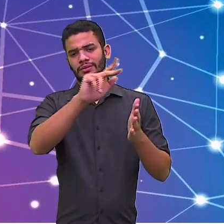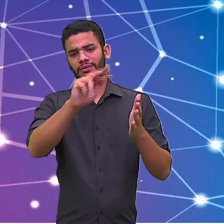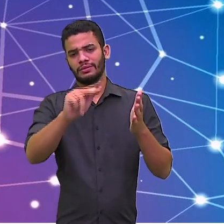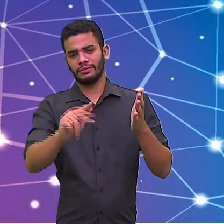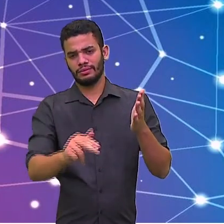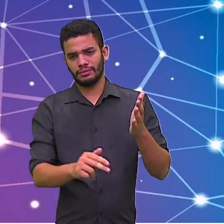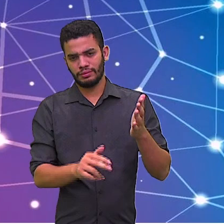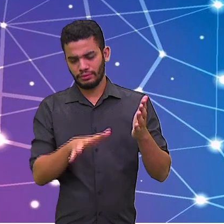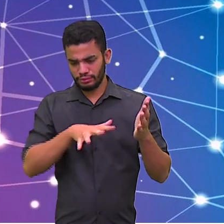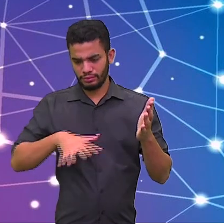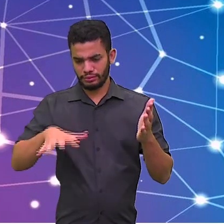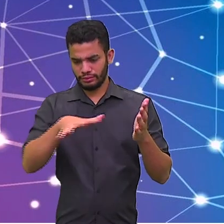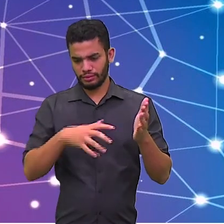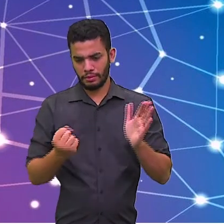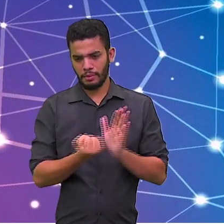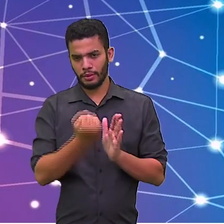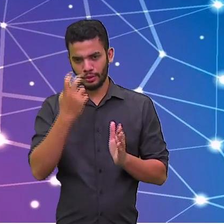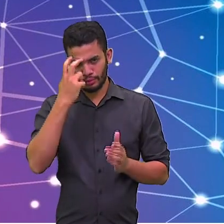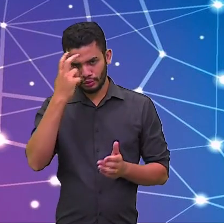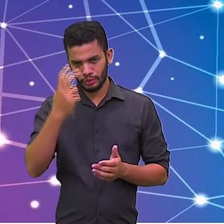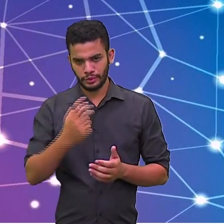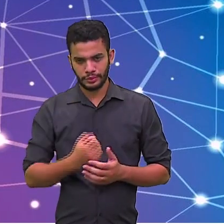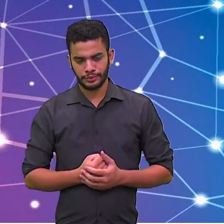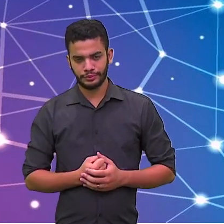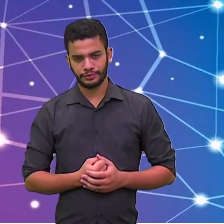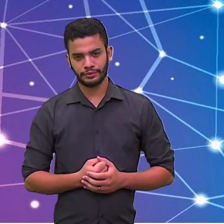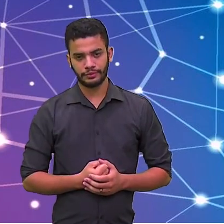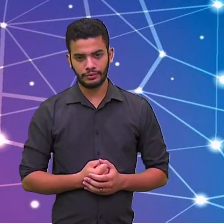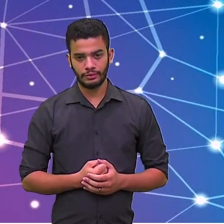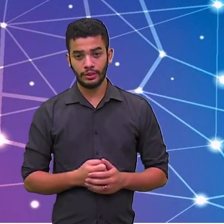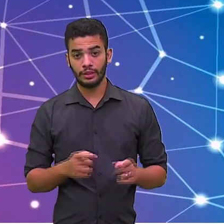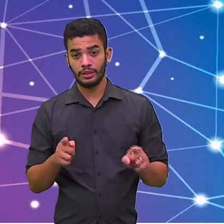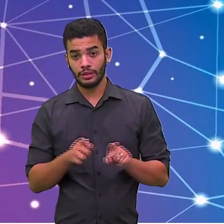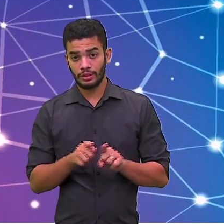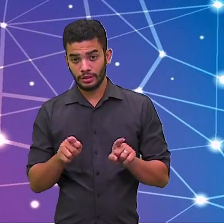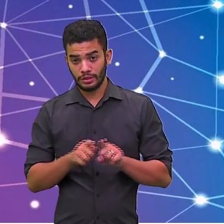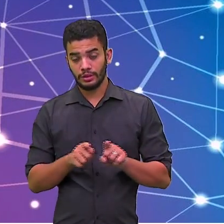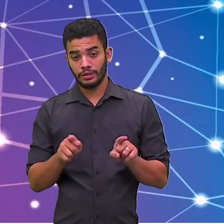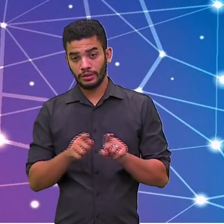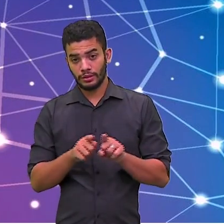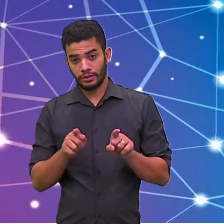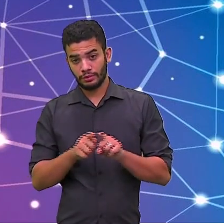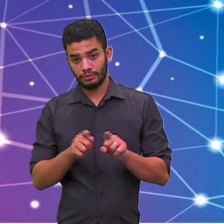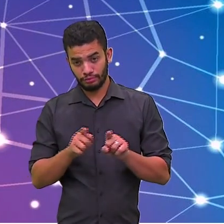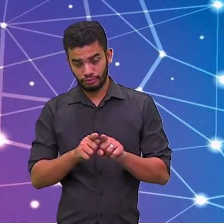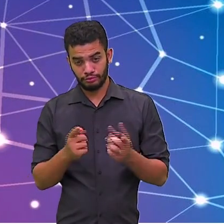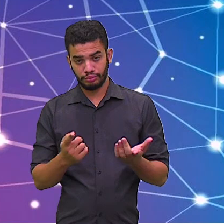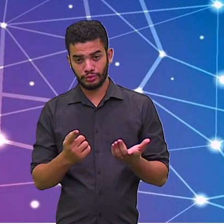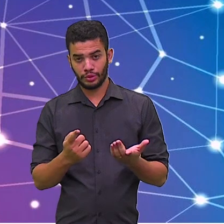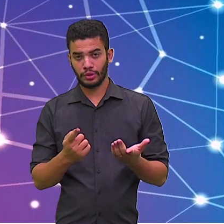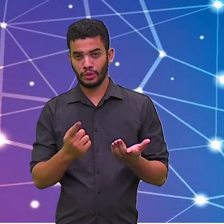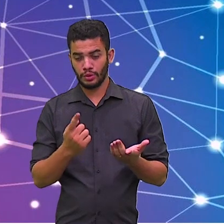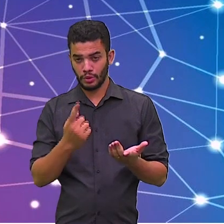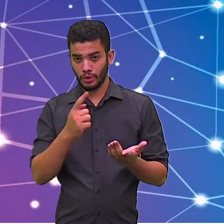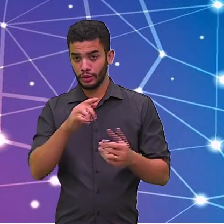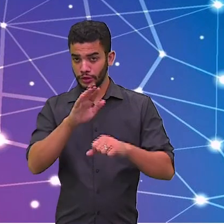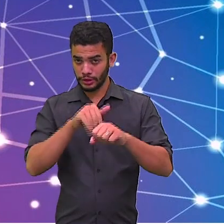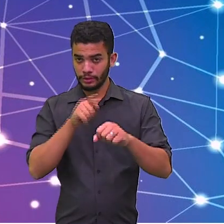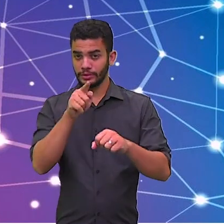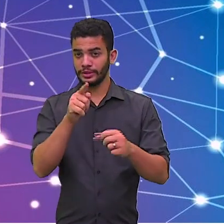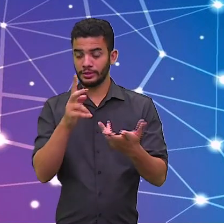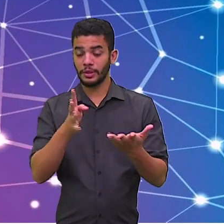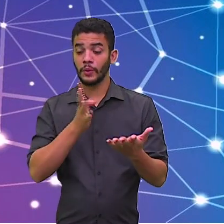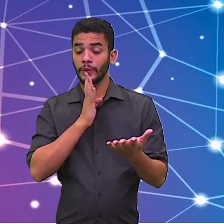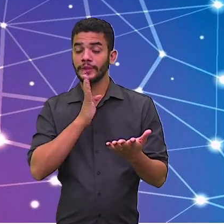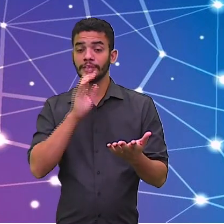cultural. Vale a pena conferir. Também convido vocês a conhecerem o patrimônio de vocês, da cidade